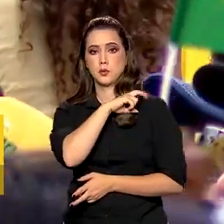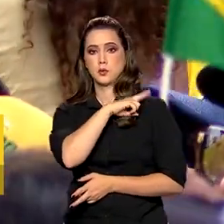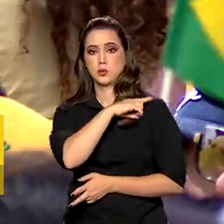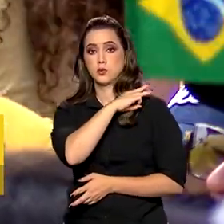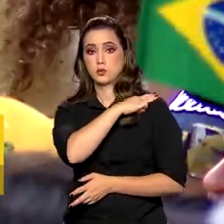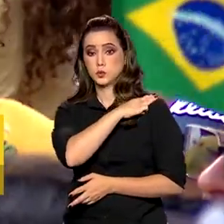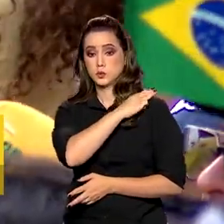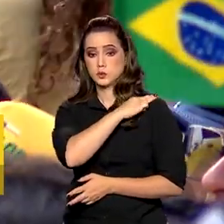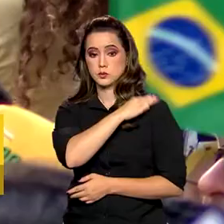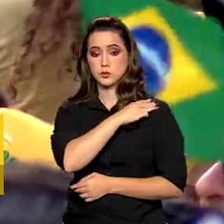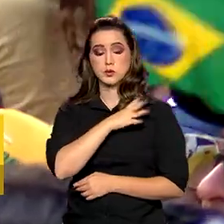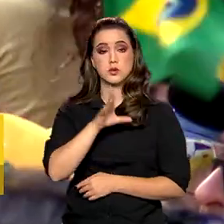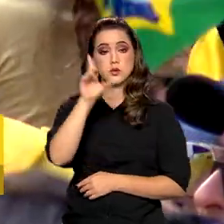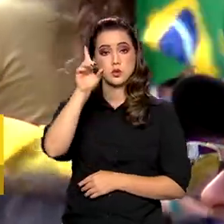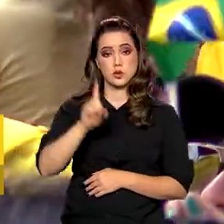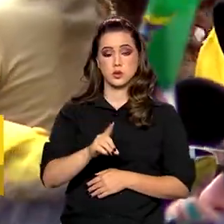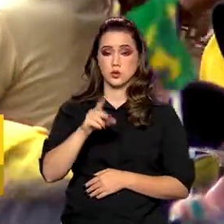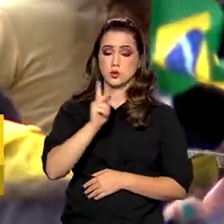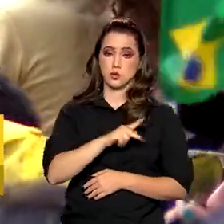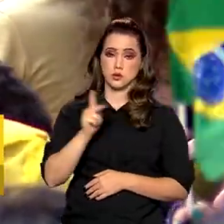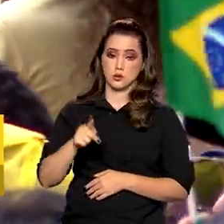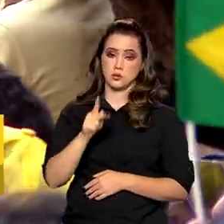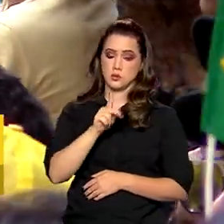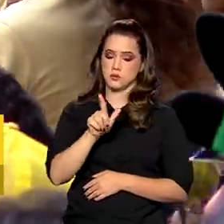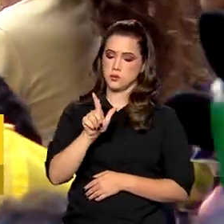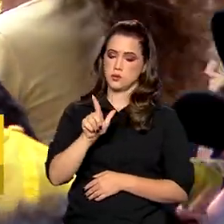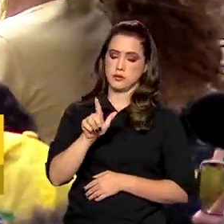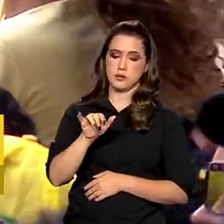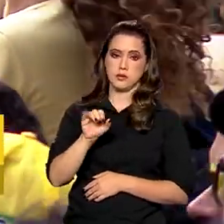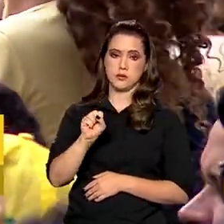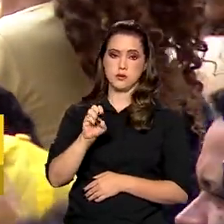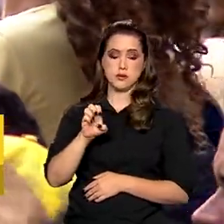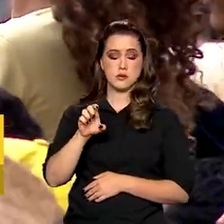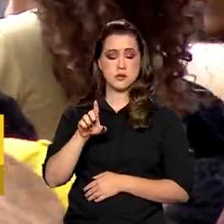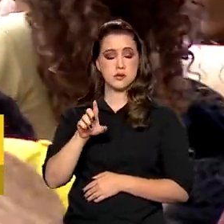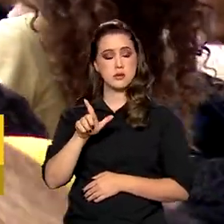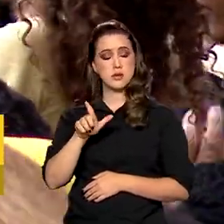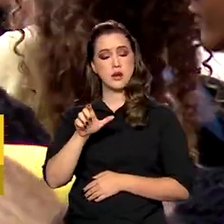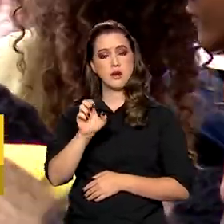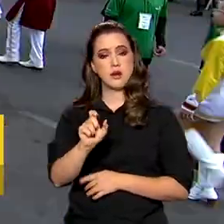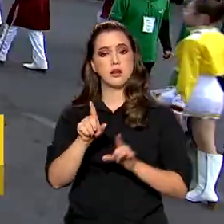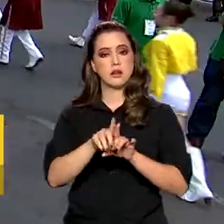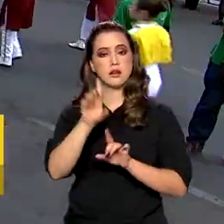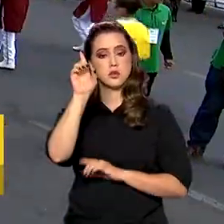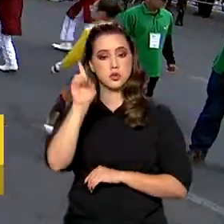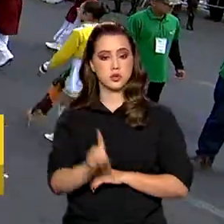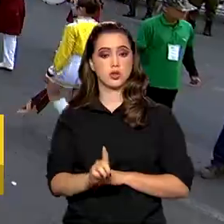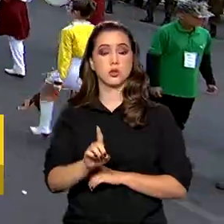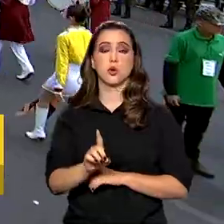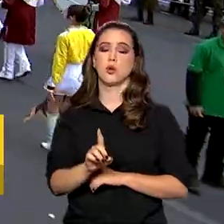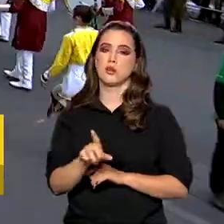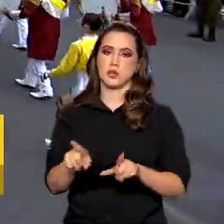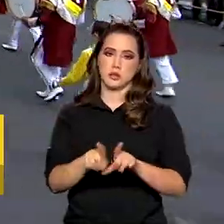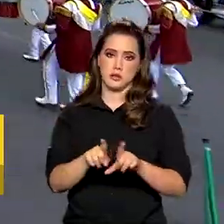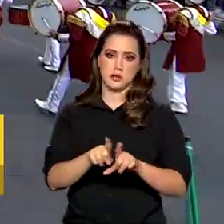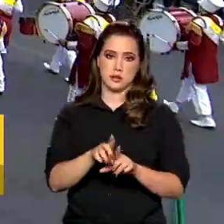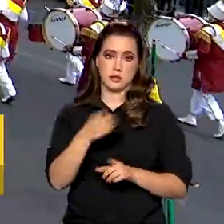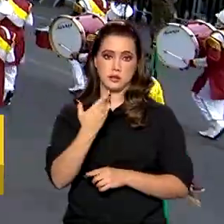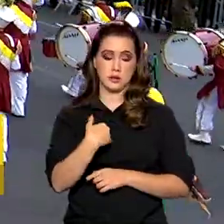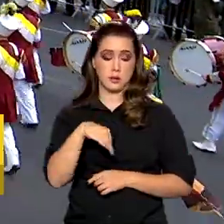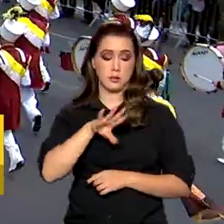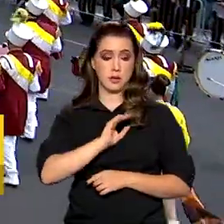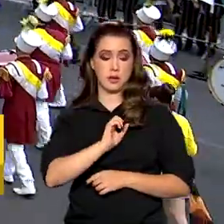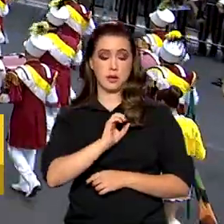professora Liese Beatriz Maciel de Souza, diretora pedagógica e capitão da Polícia Militar Souza